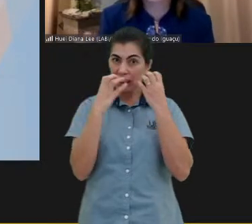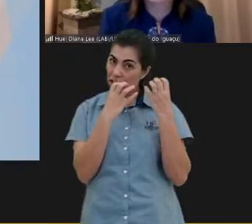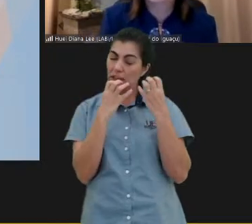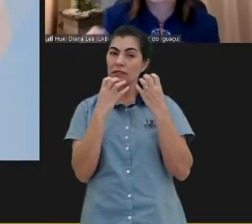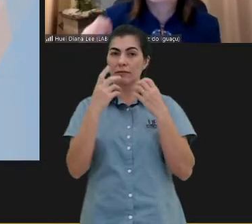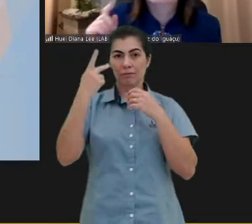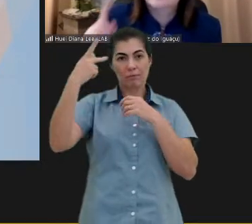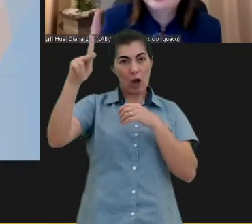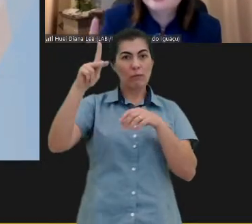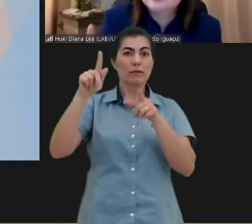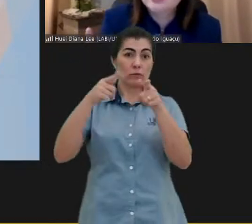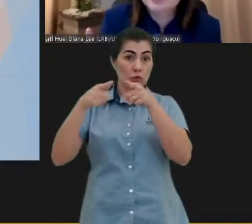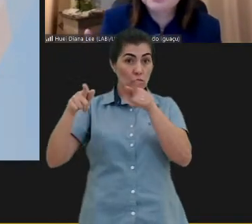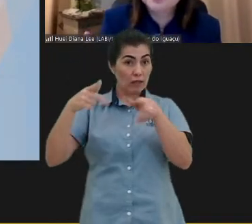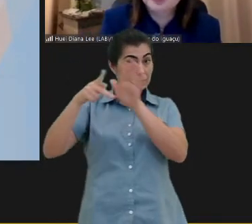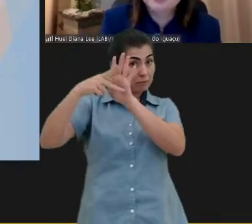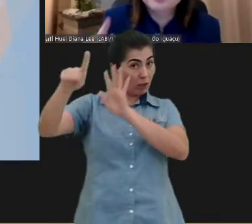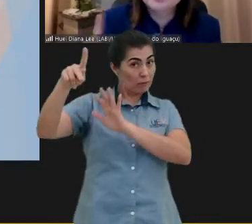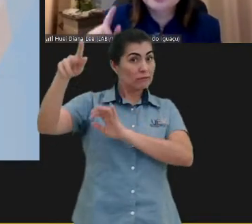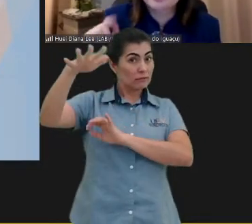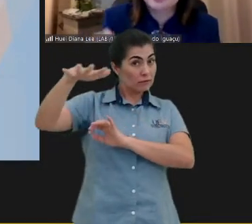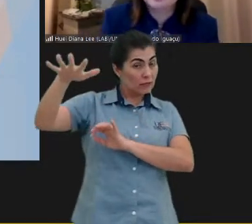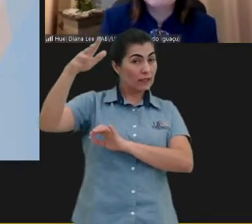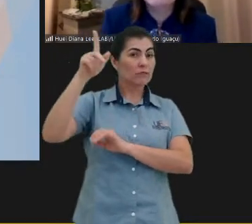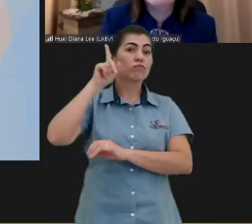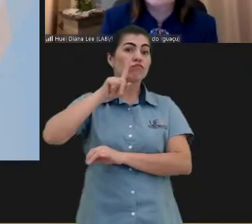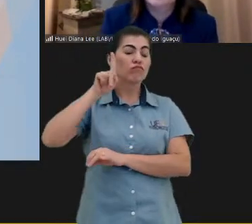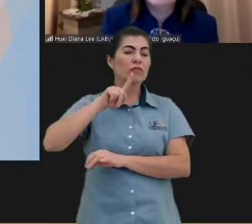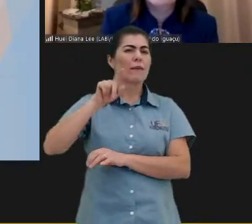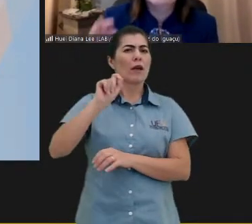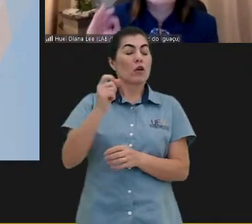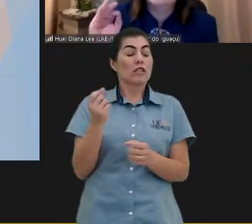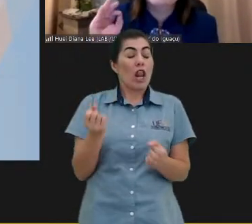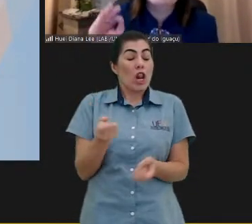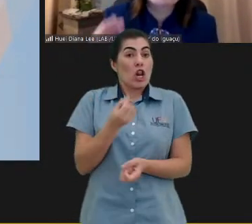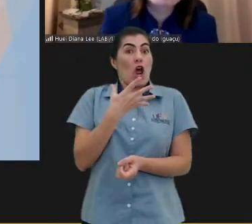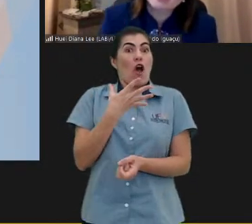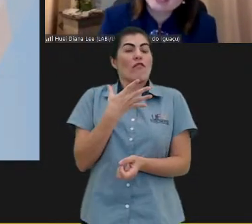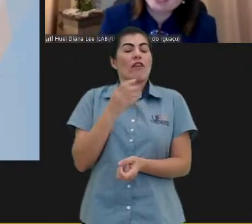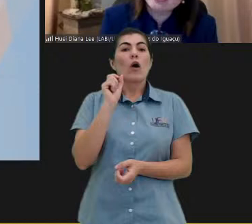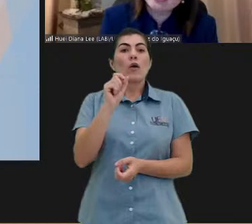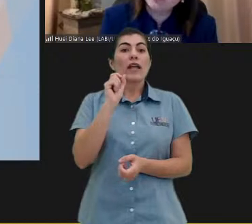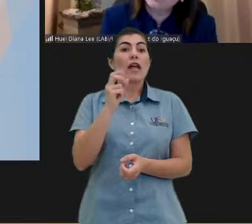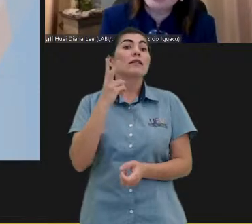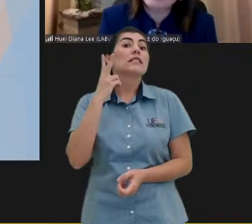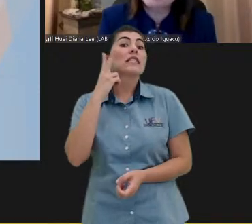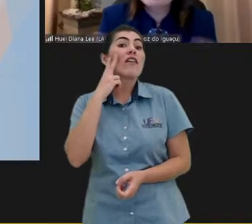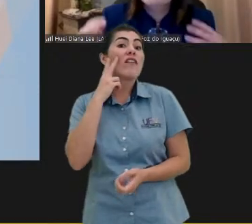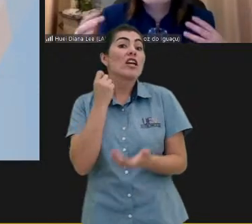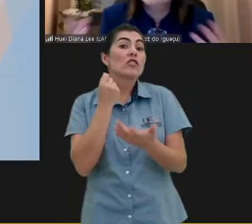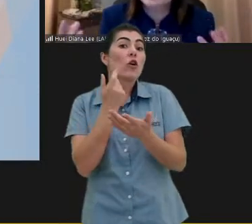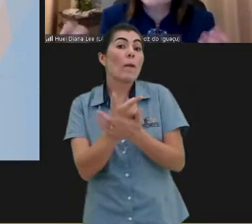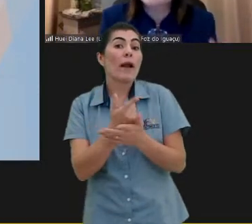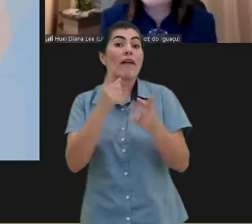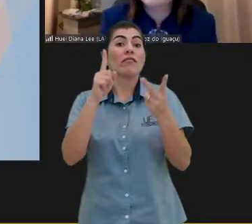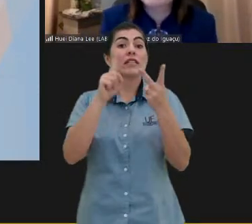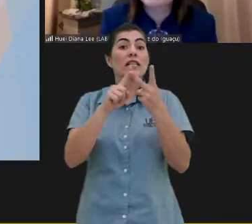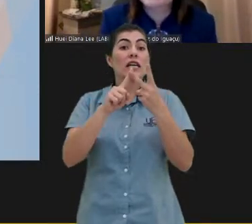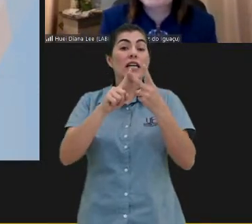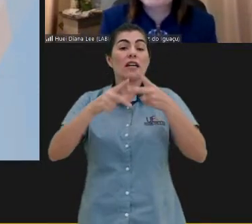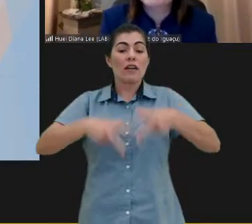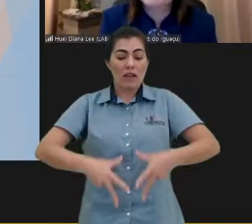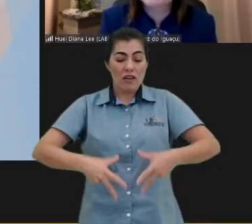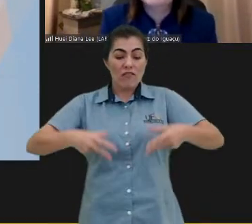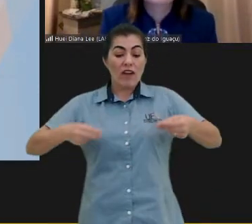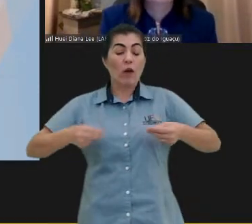churrasco. Mas havia uma coisa inusitada. Eles compravam cerveja e compravam fraldas.